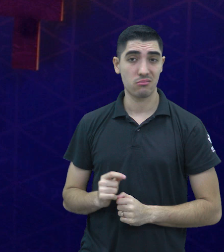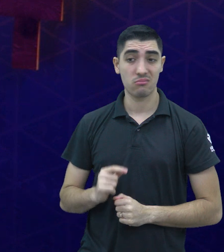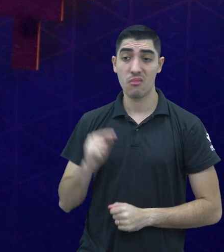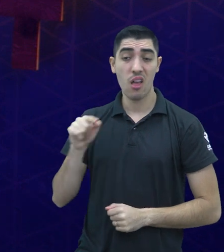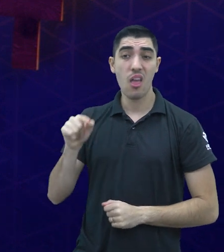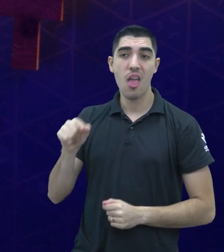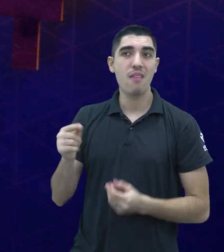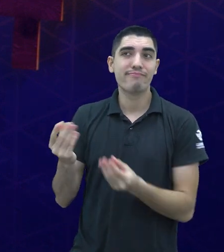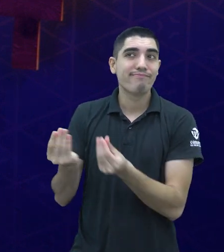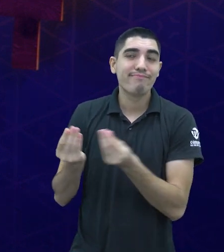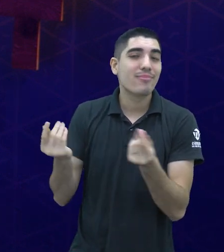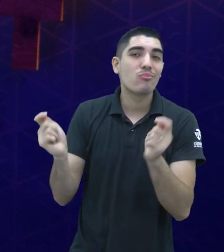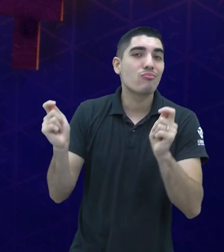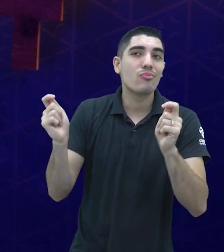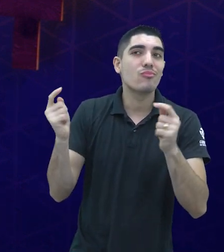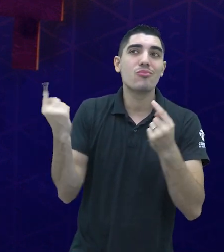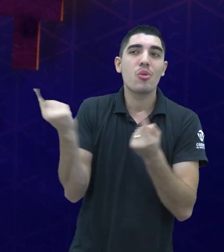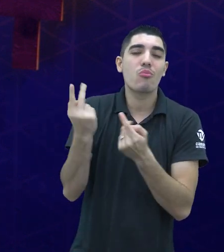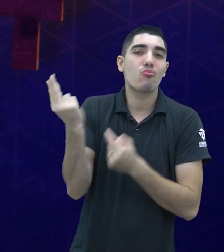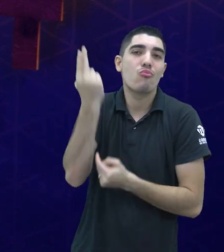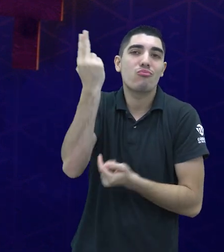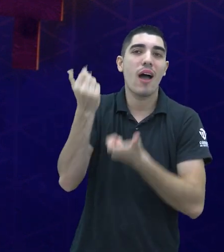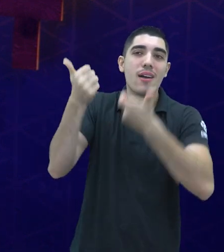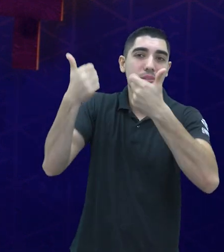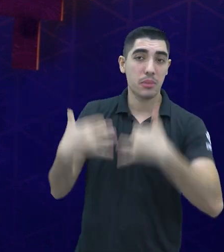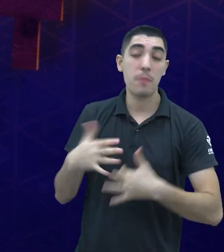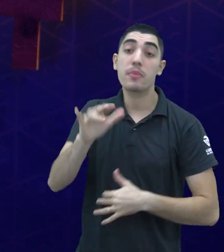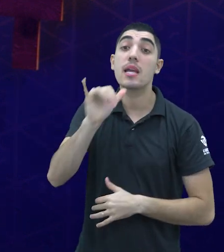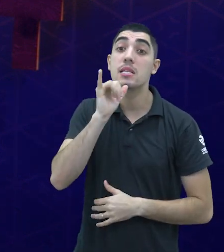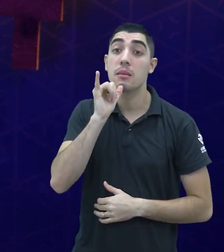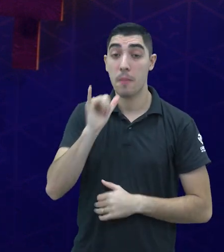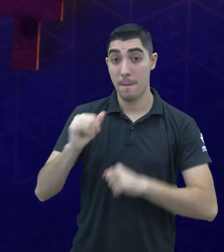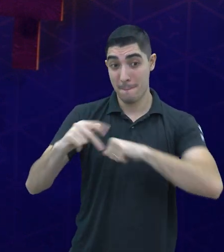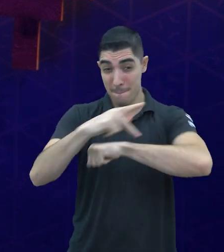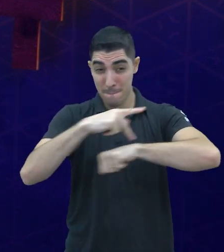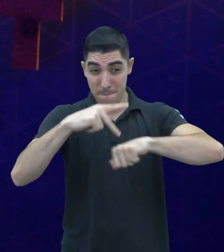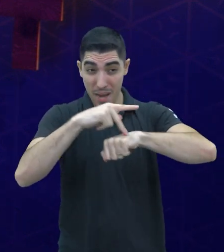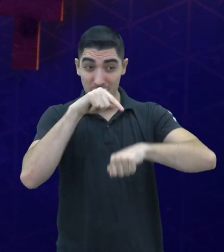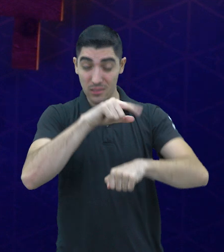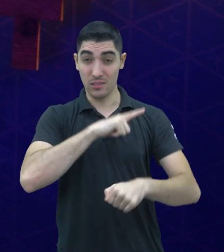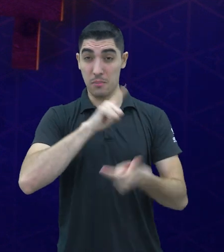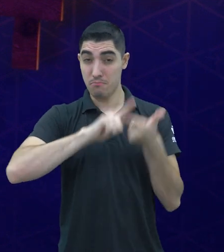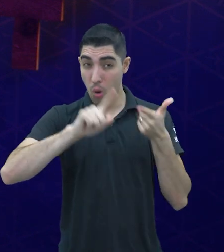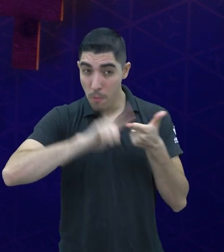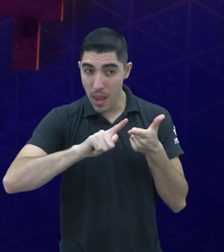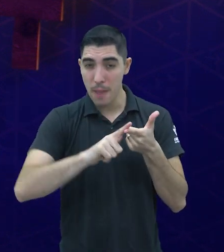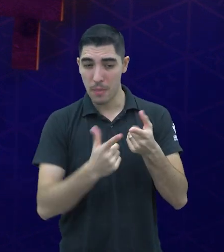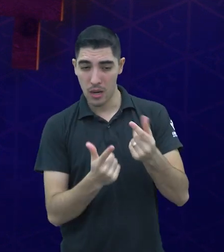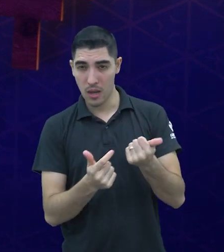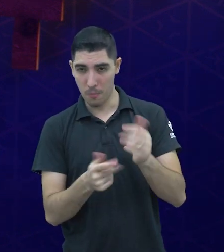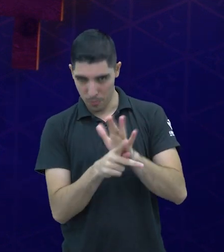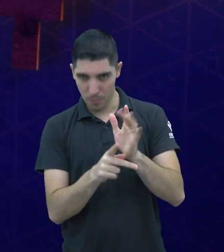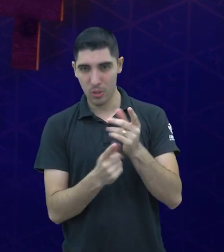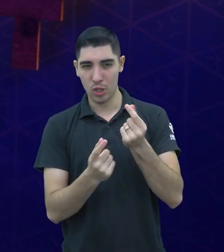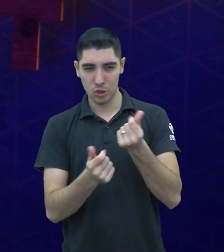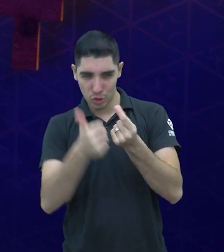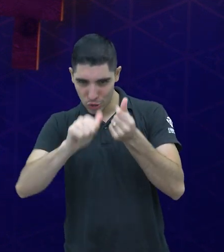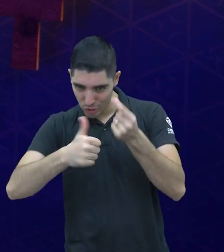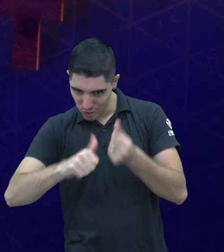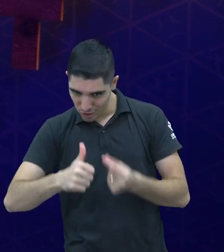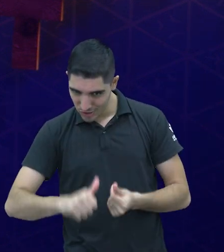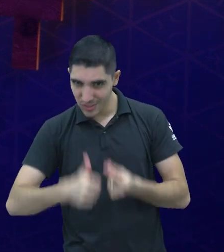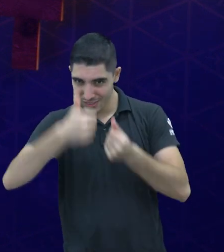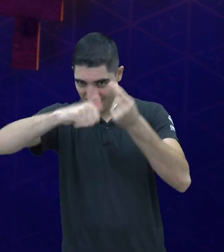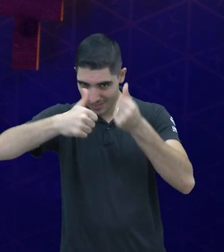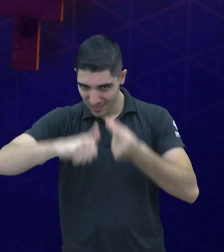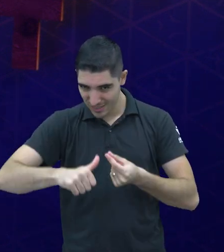ela não dá para fazer essa relação. Agora, países que têm problemas sociais, sim, são